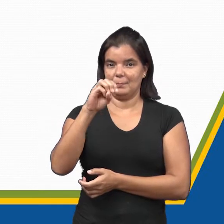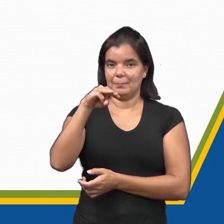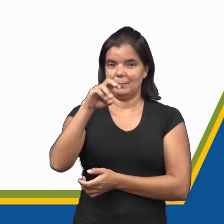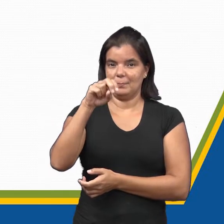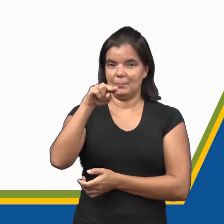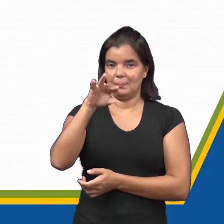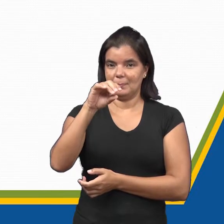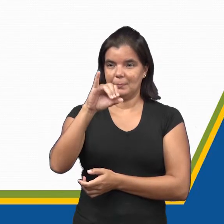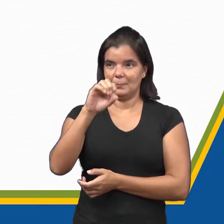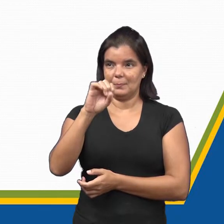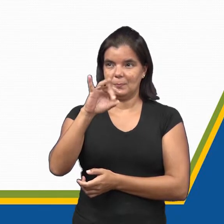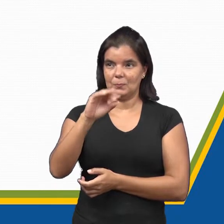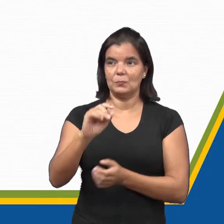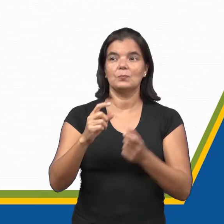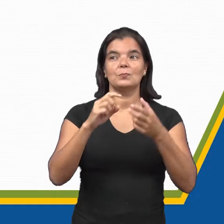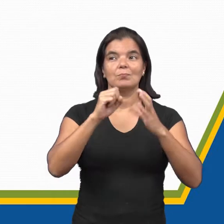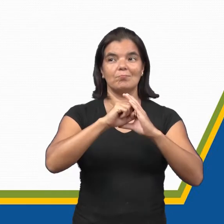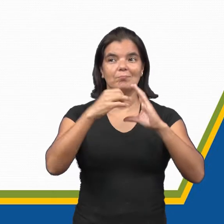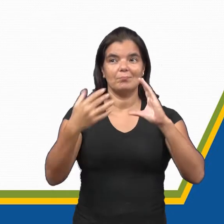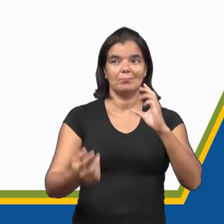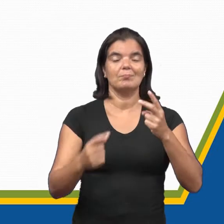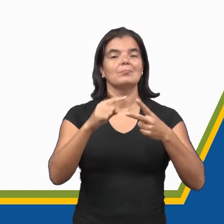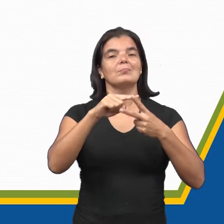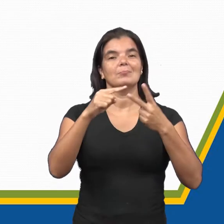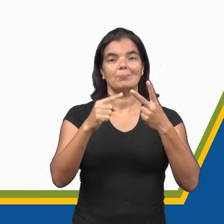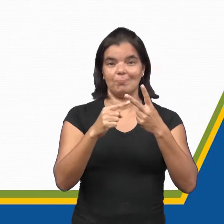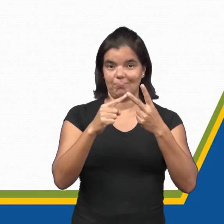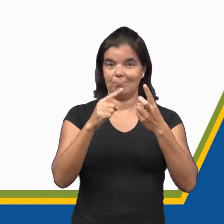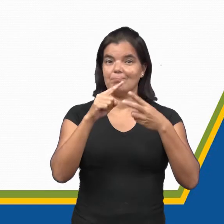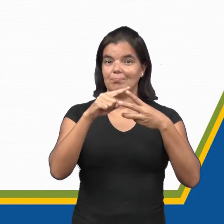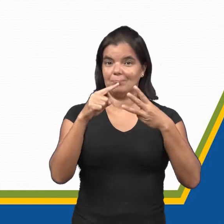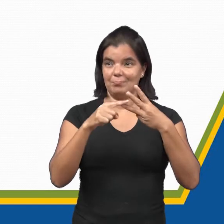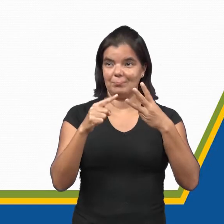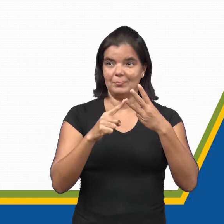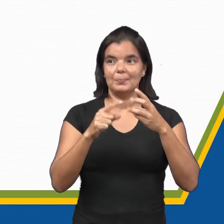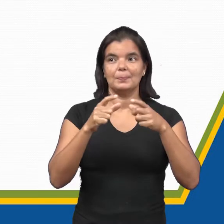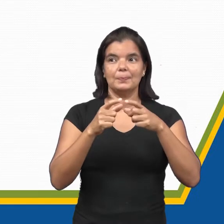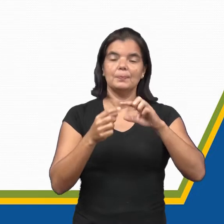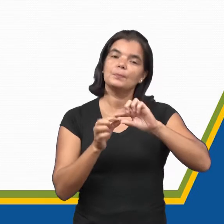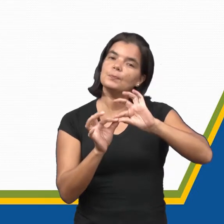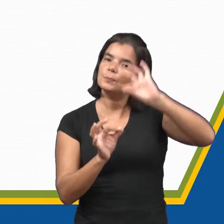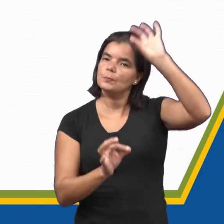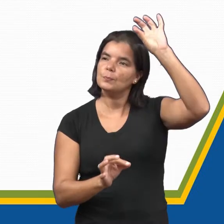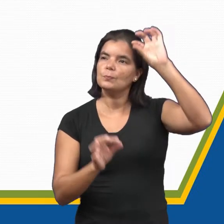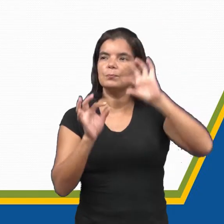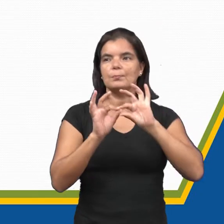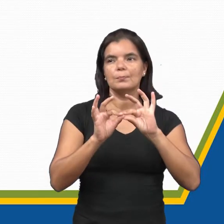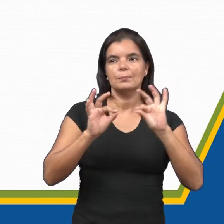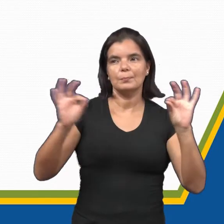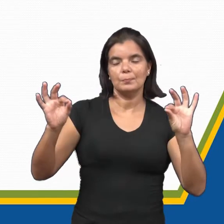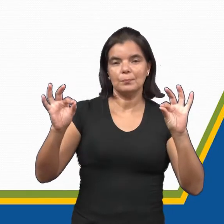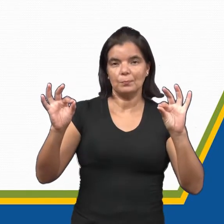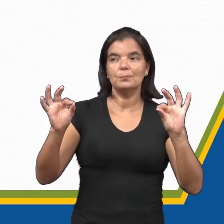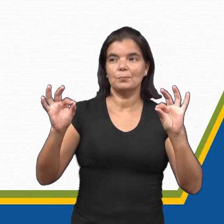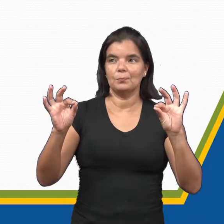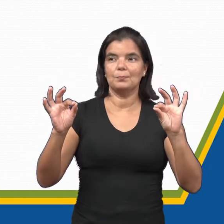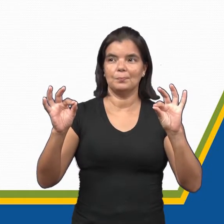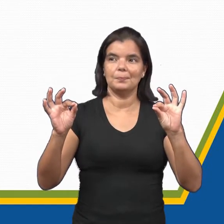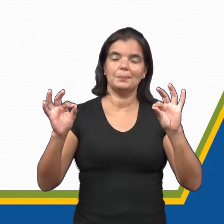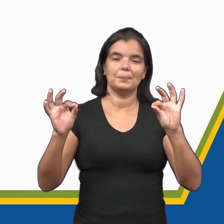de obras com 3 dimensões: altura, largura e comprimento. Como a